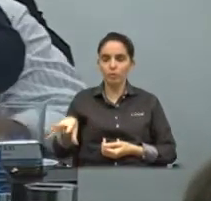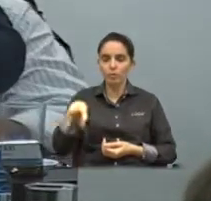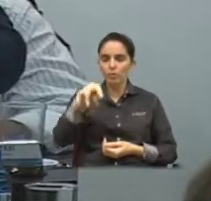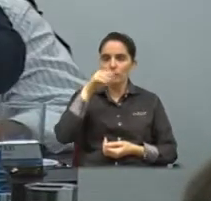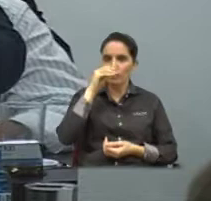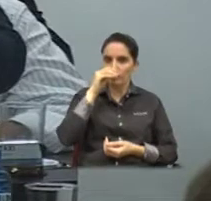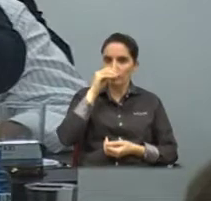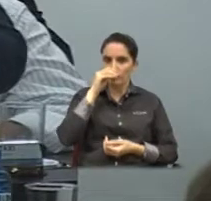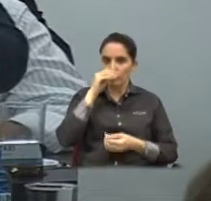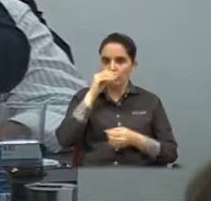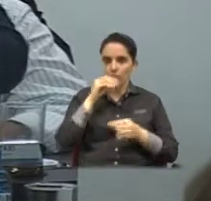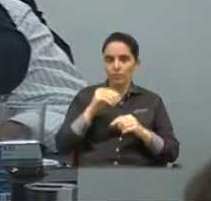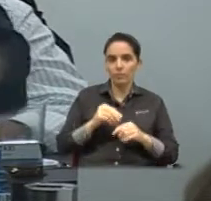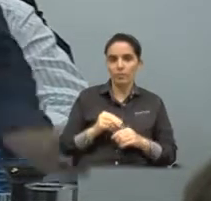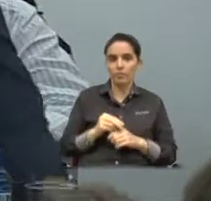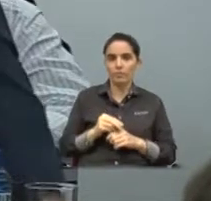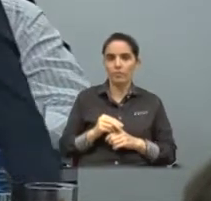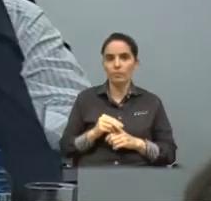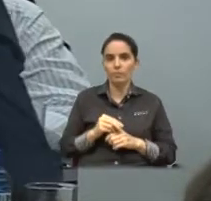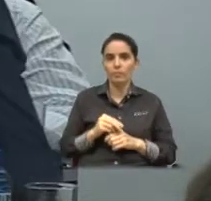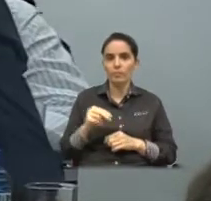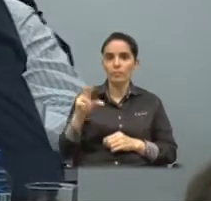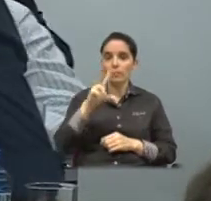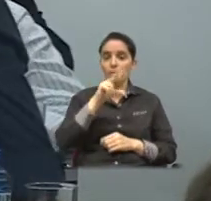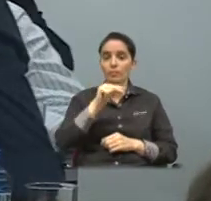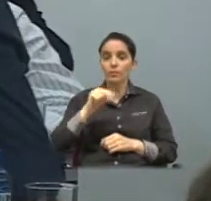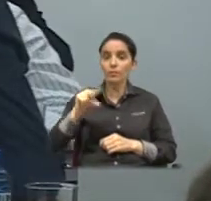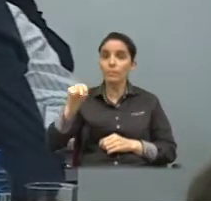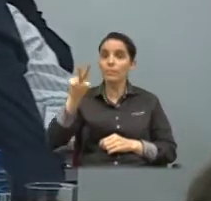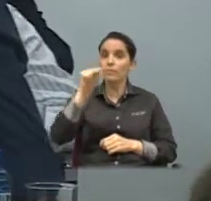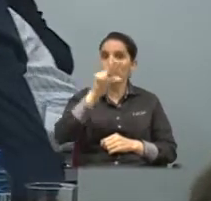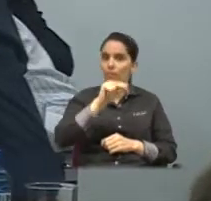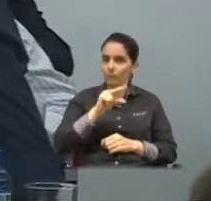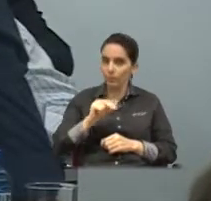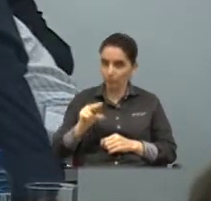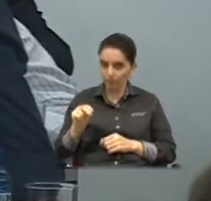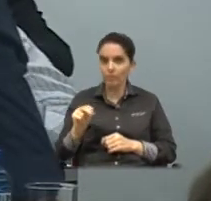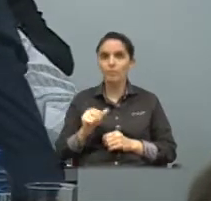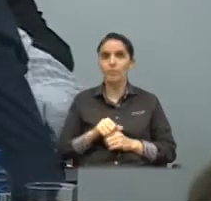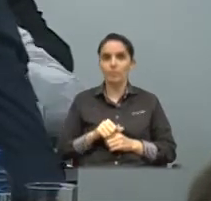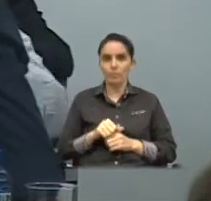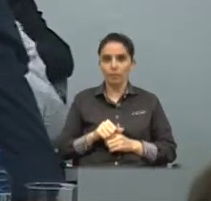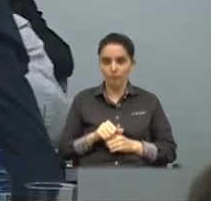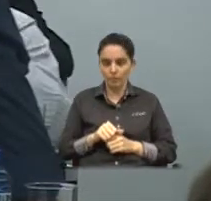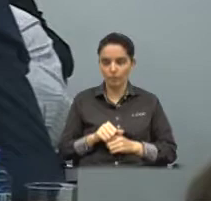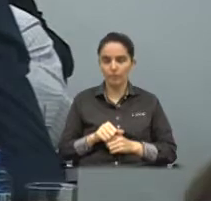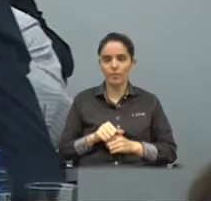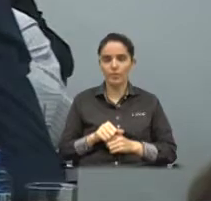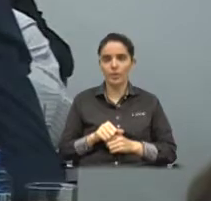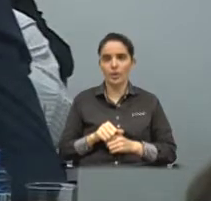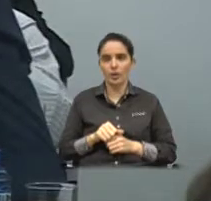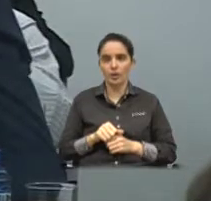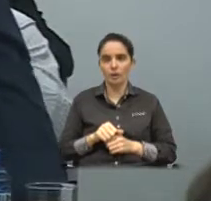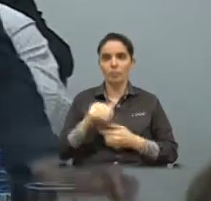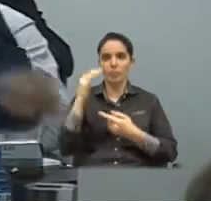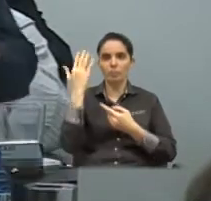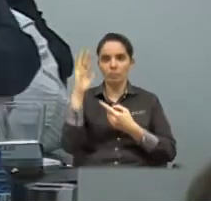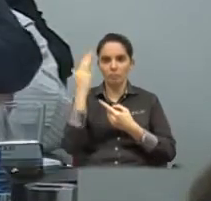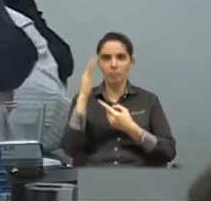muitos malefícios e que uma sessão média faz mal que mais que 100 cigarros. Parabéns, Zé.